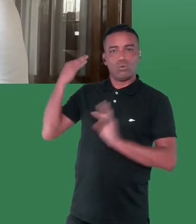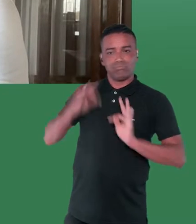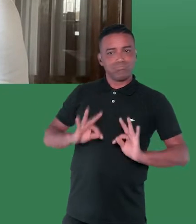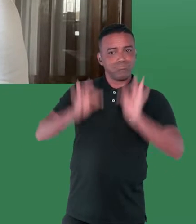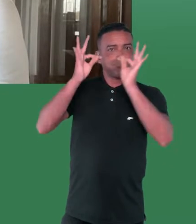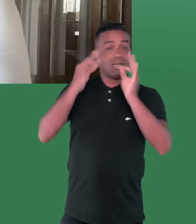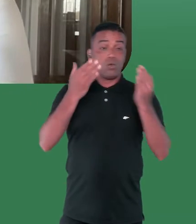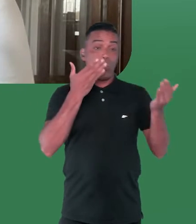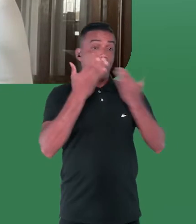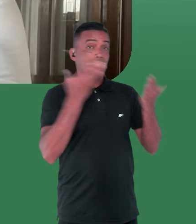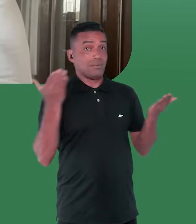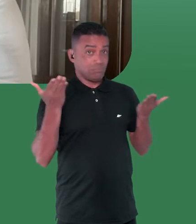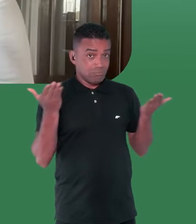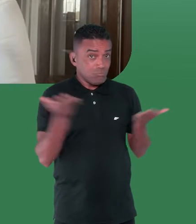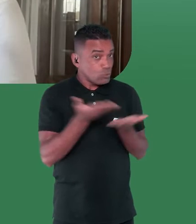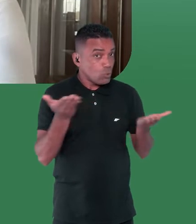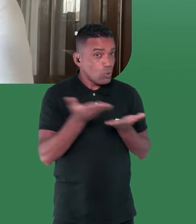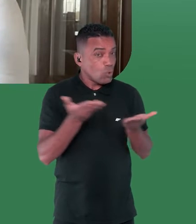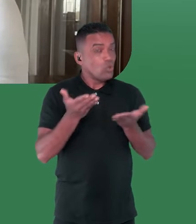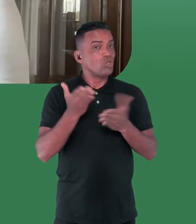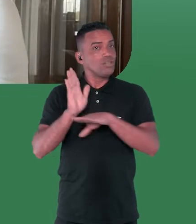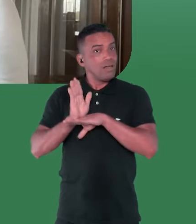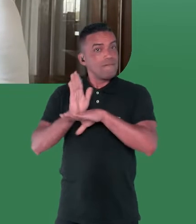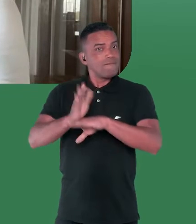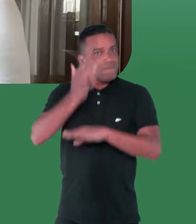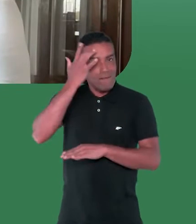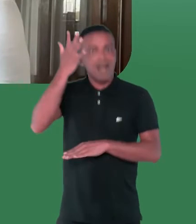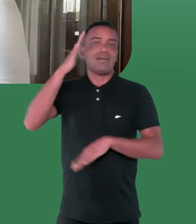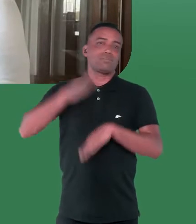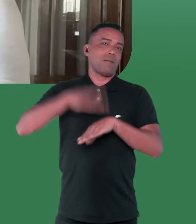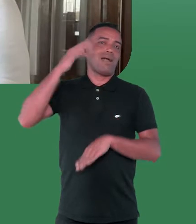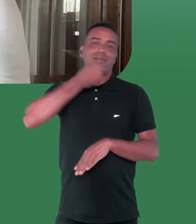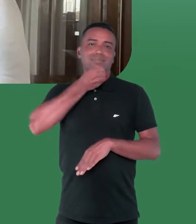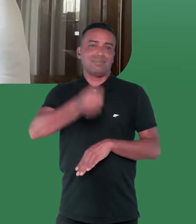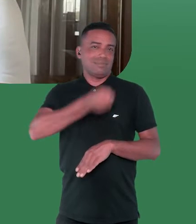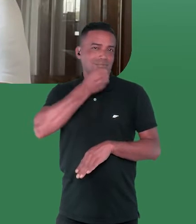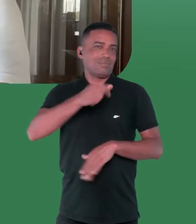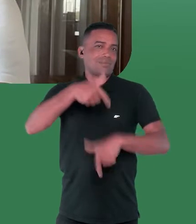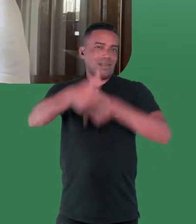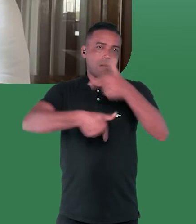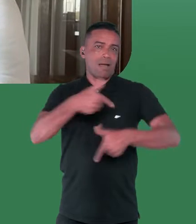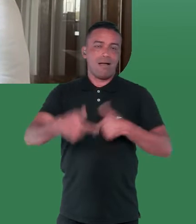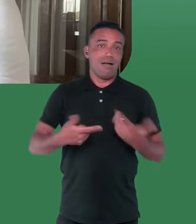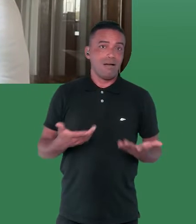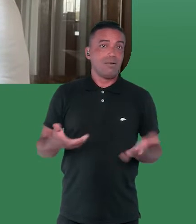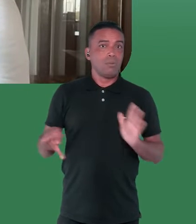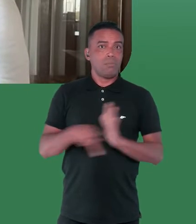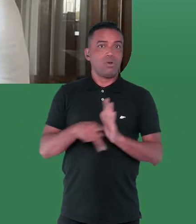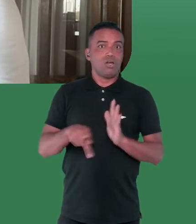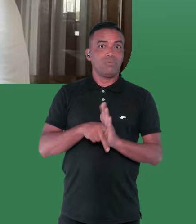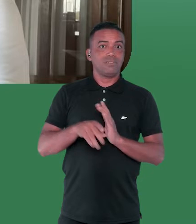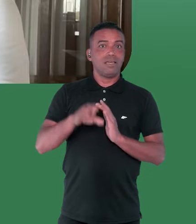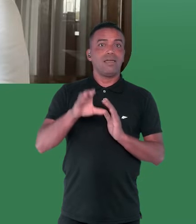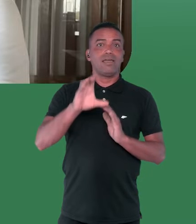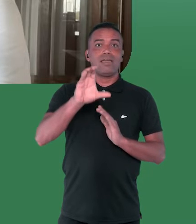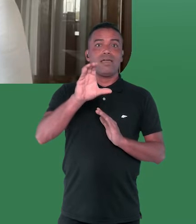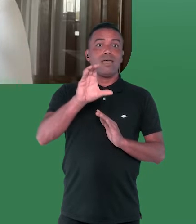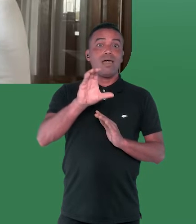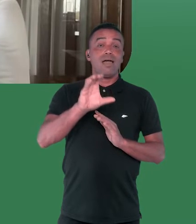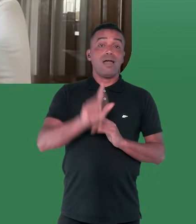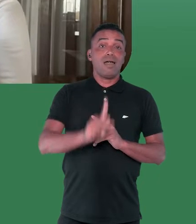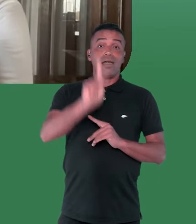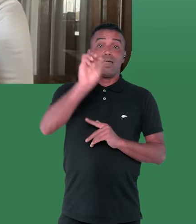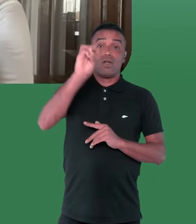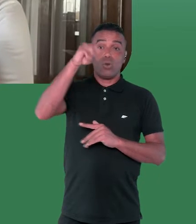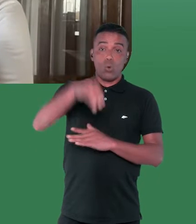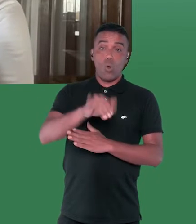e comparado com o de hoje, né, facilitou demais o trabalho dos repórteres, porque esse caso seu da Kombi, com esse equipamento